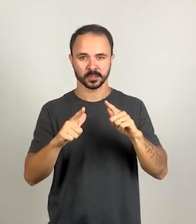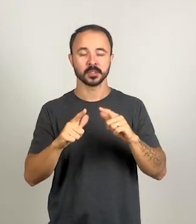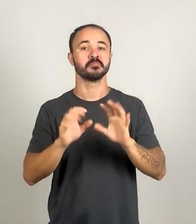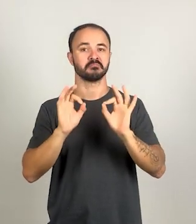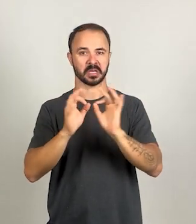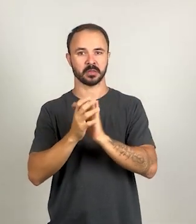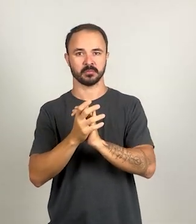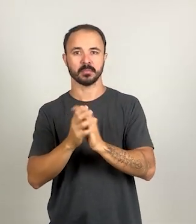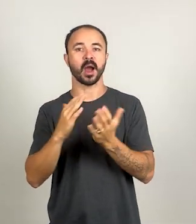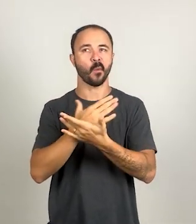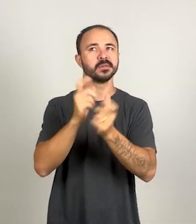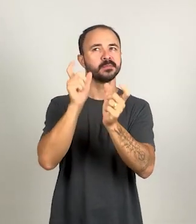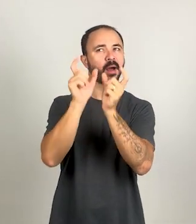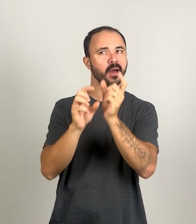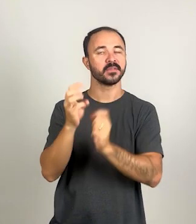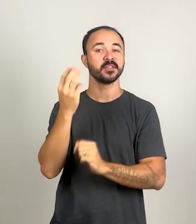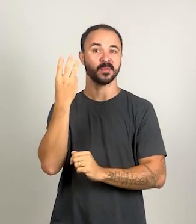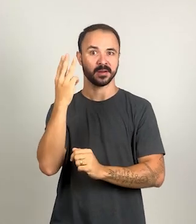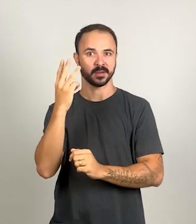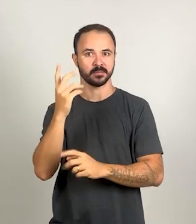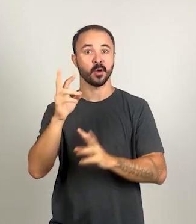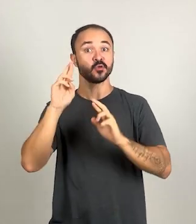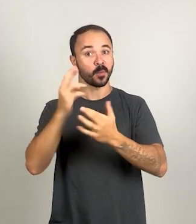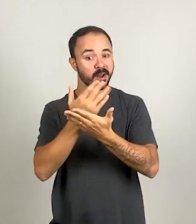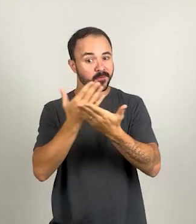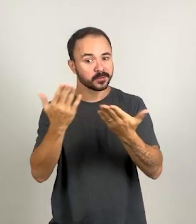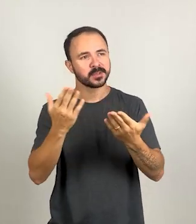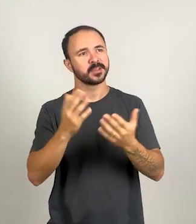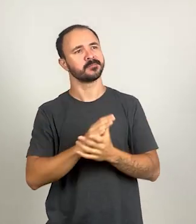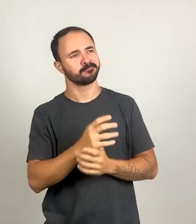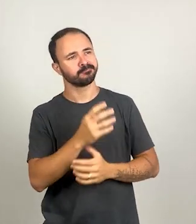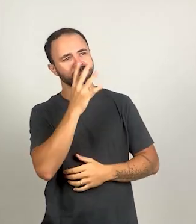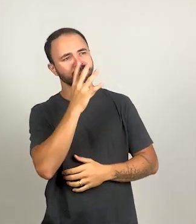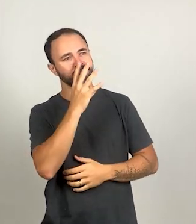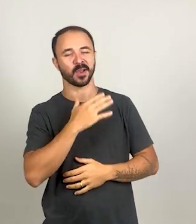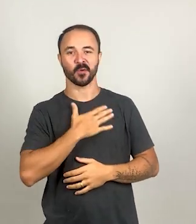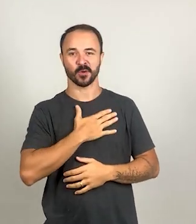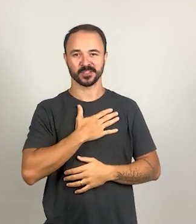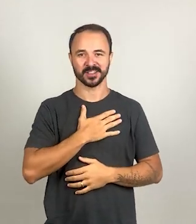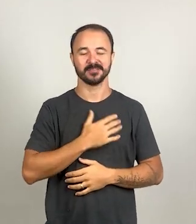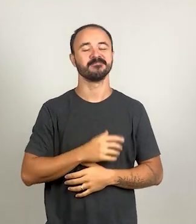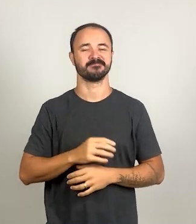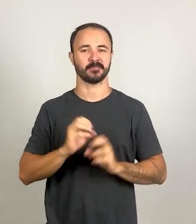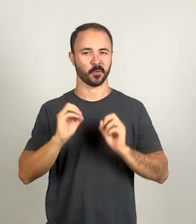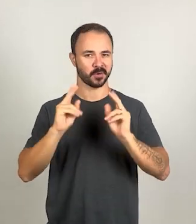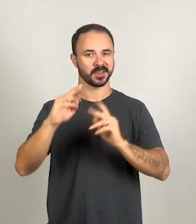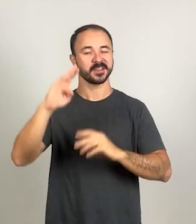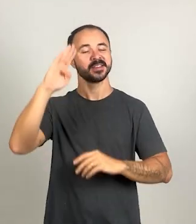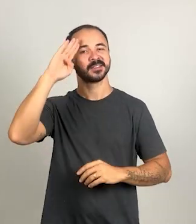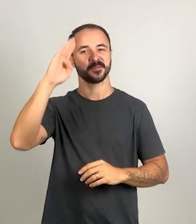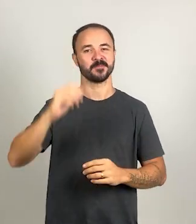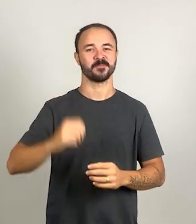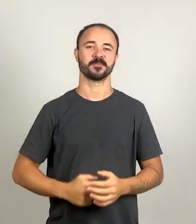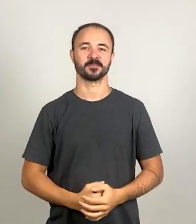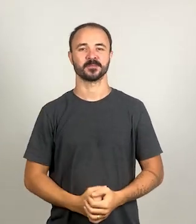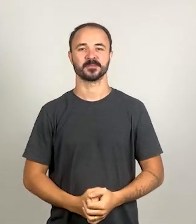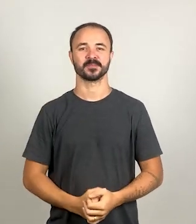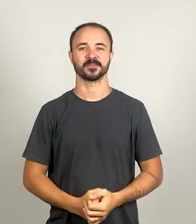o dialeto maranhense espero que vocês tenham se identificado tenham gostado e eu aguardo vocês na próxima Até lá